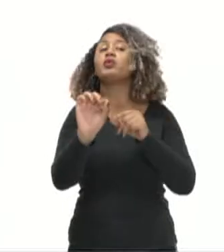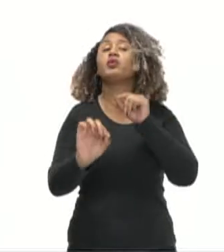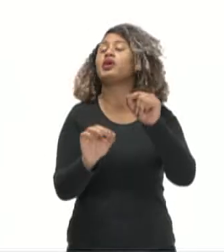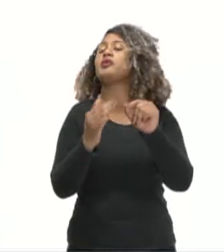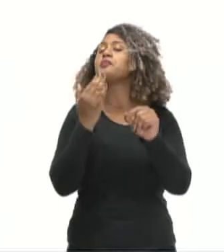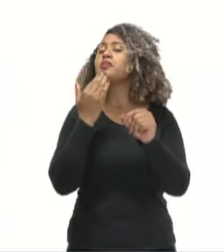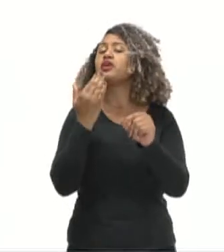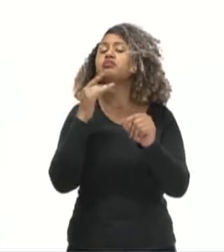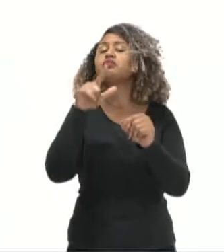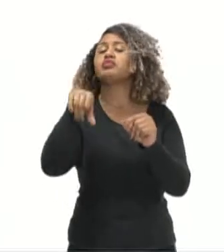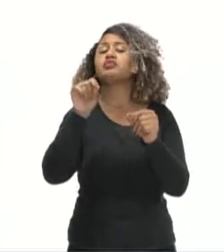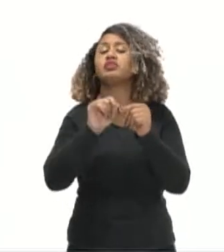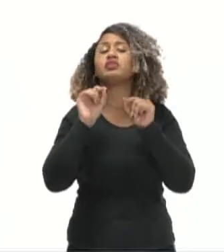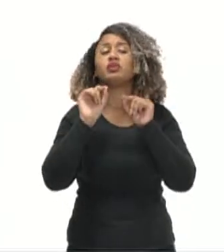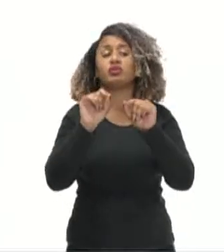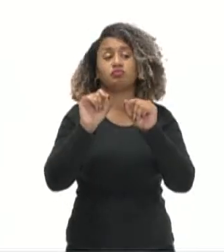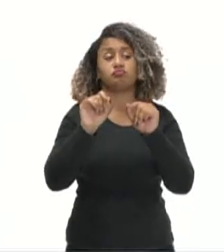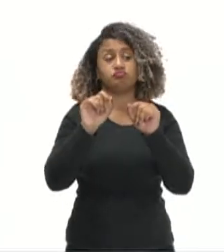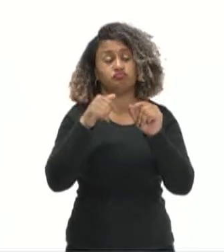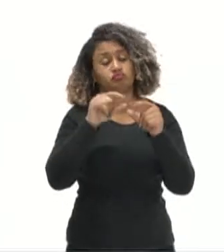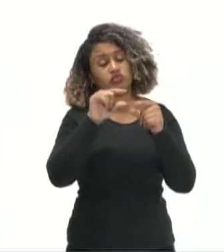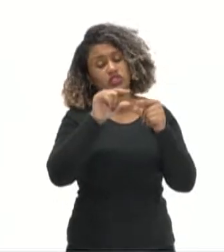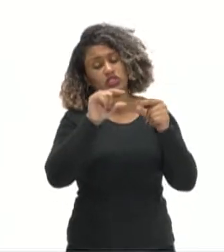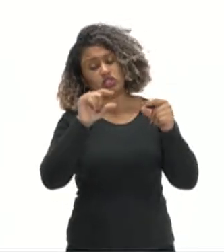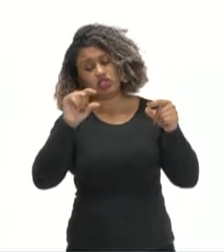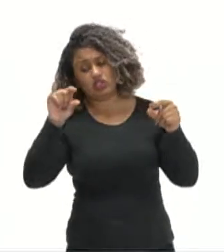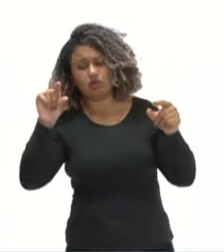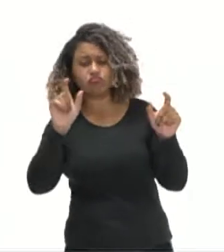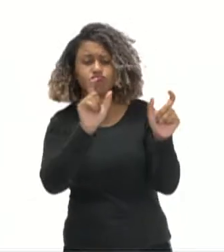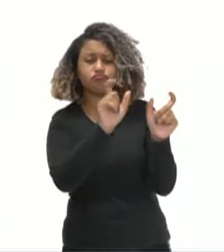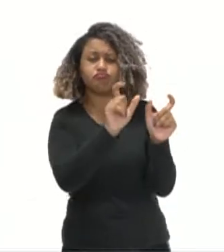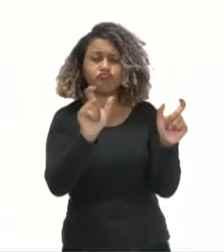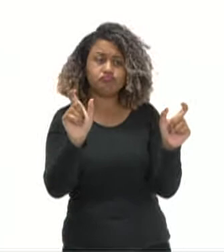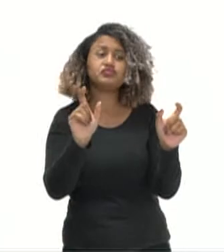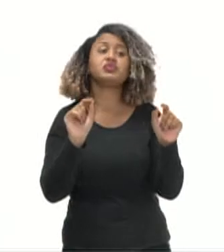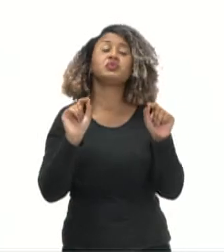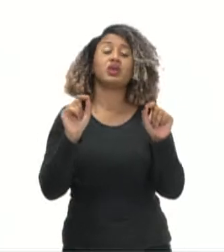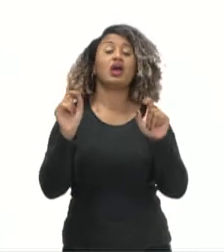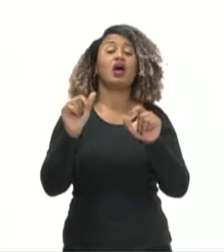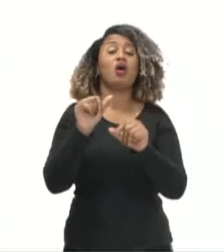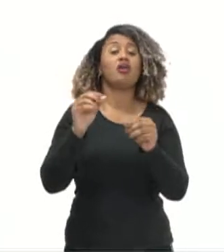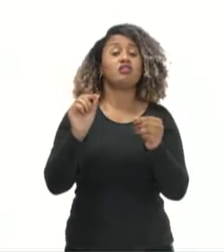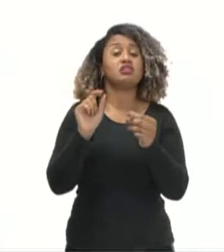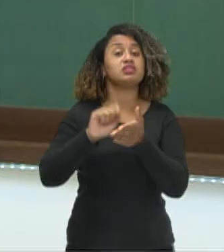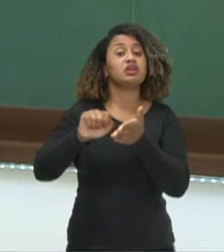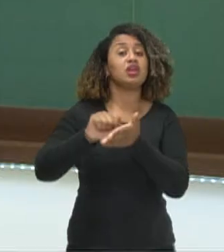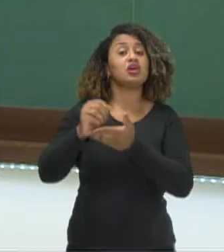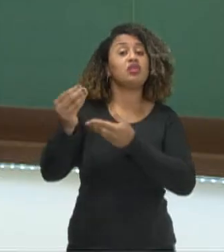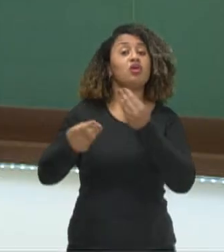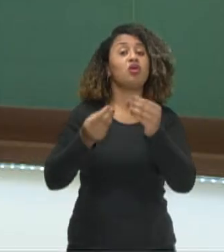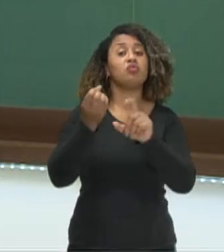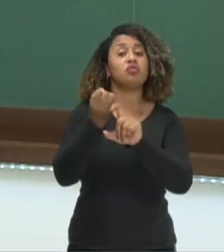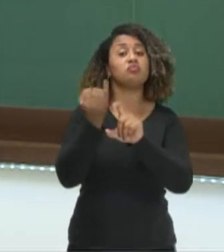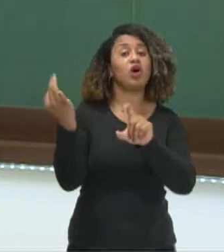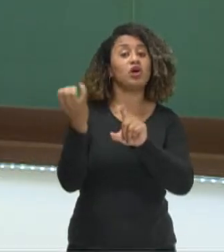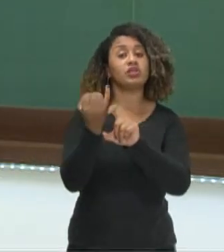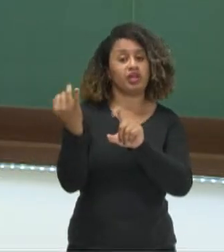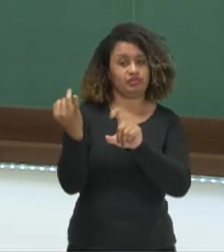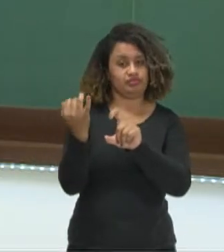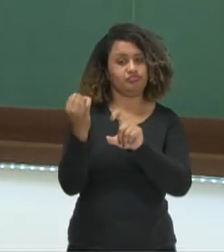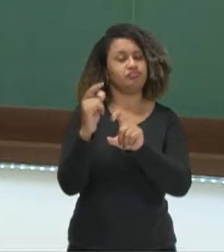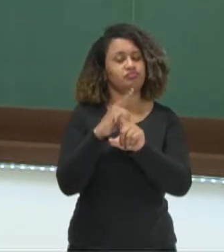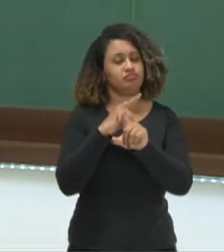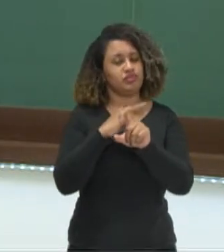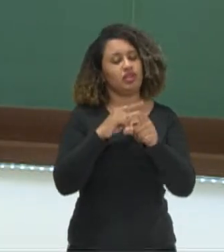o seguinte, né? Transforme os produtos indicados em potência. Aí você tem 3